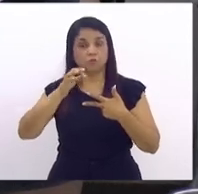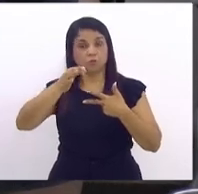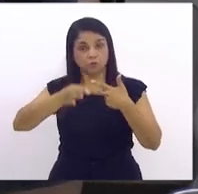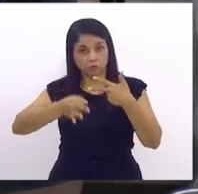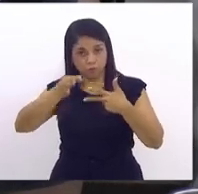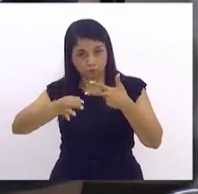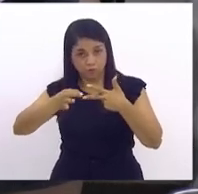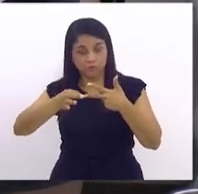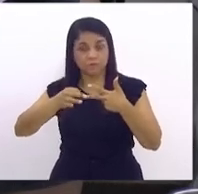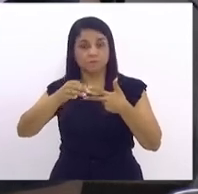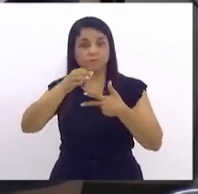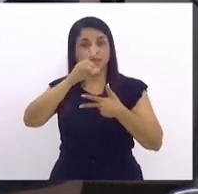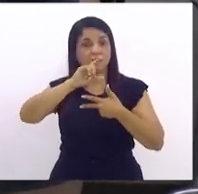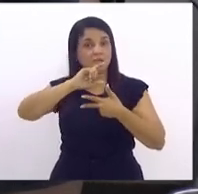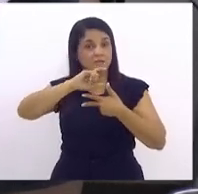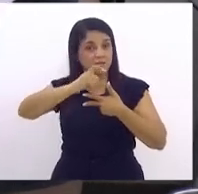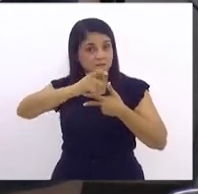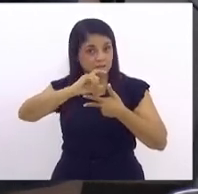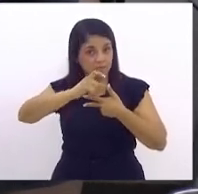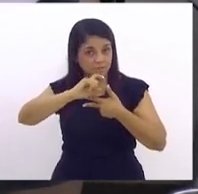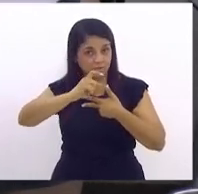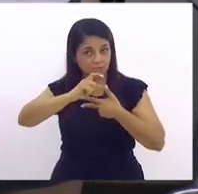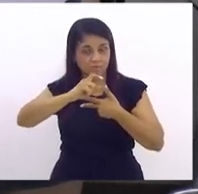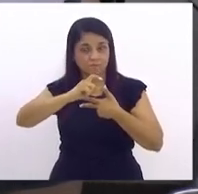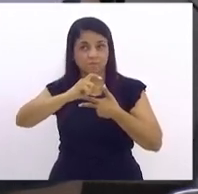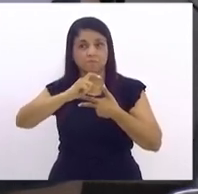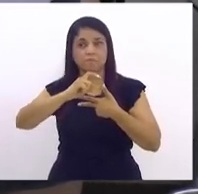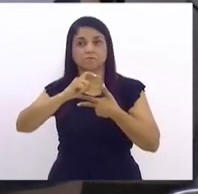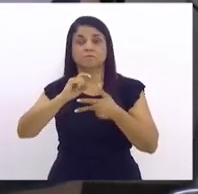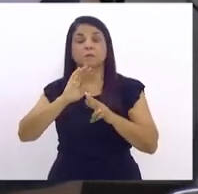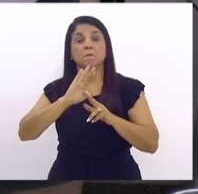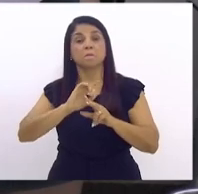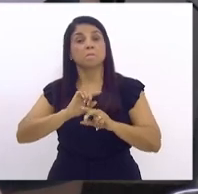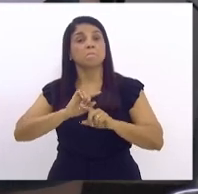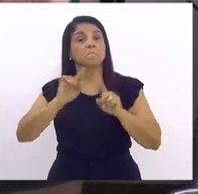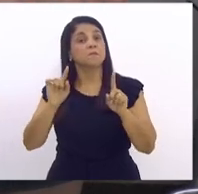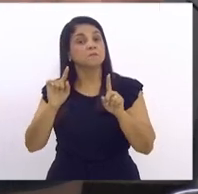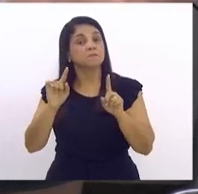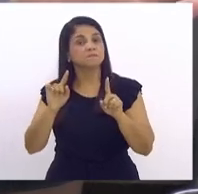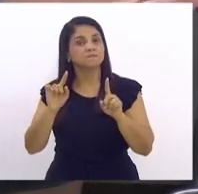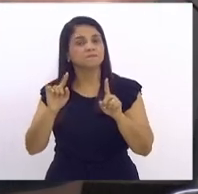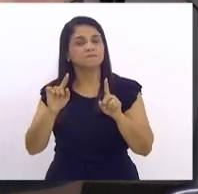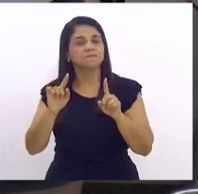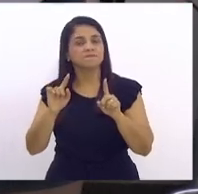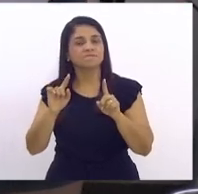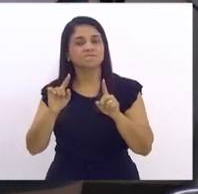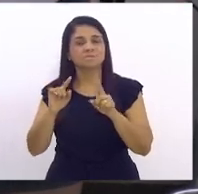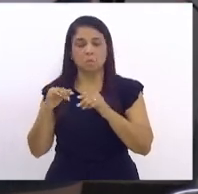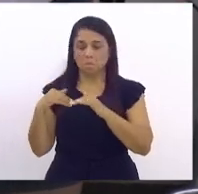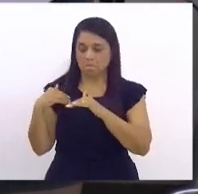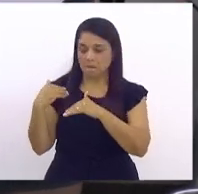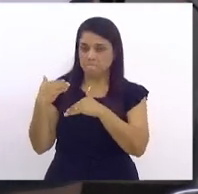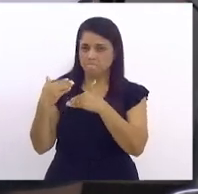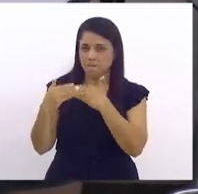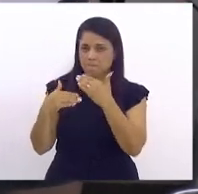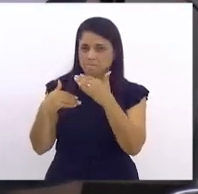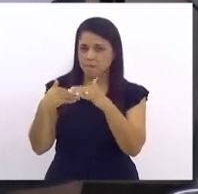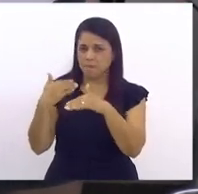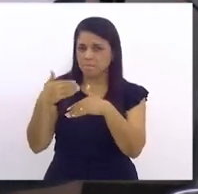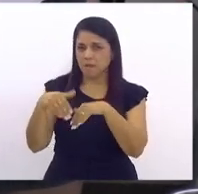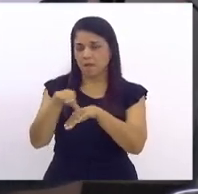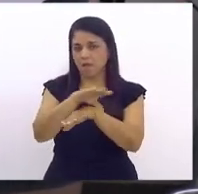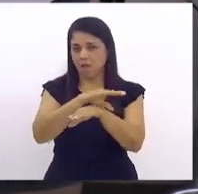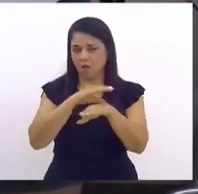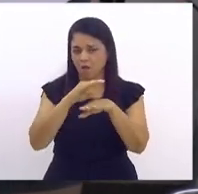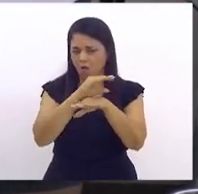judiciário e executivo. Mas, um avanço